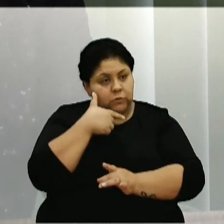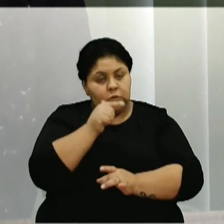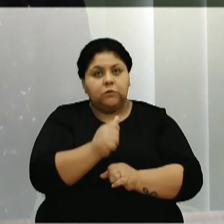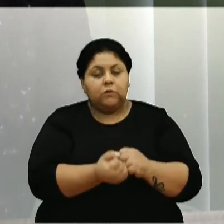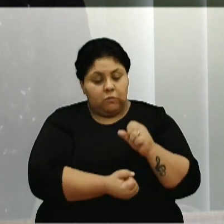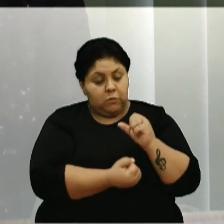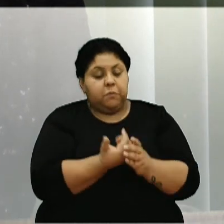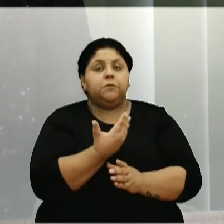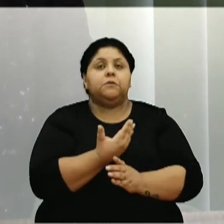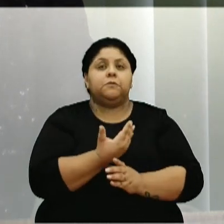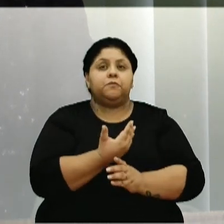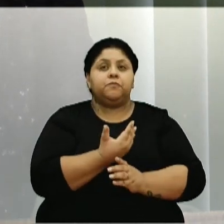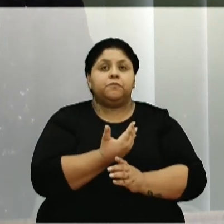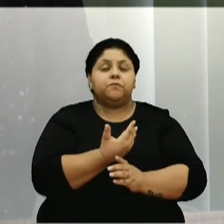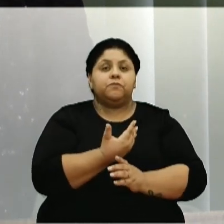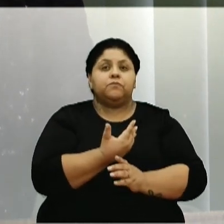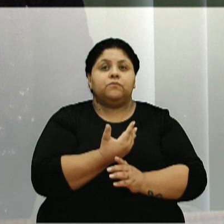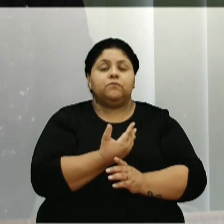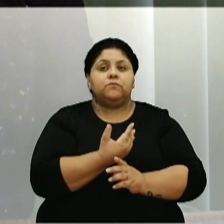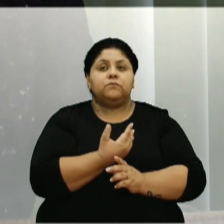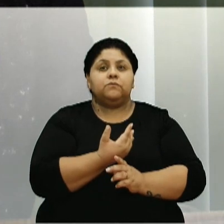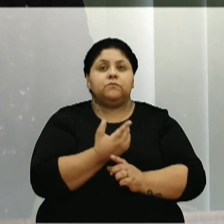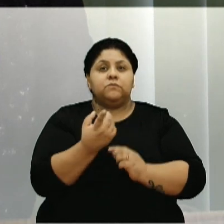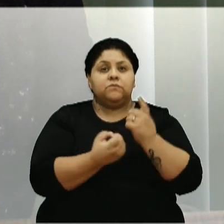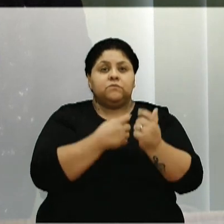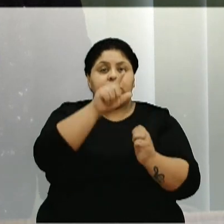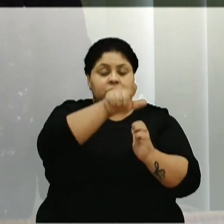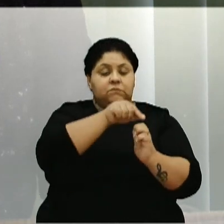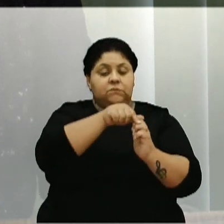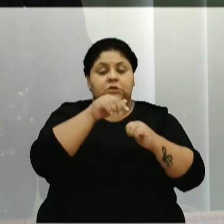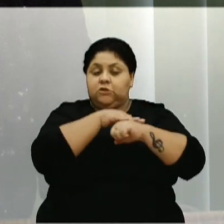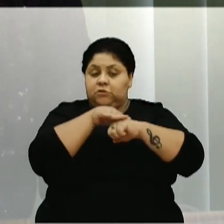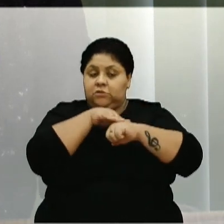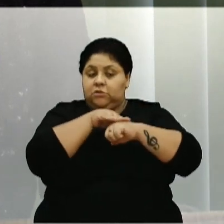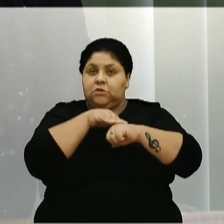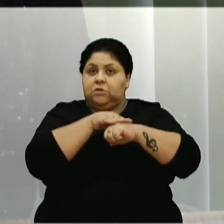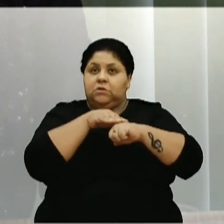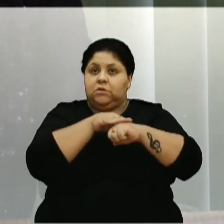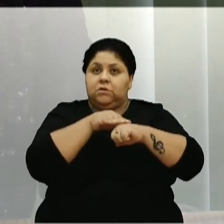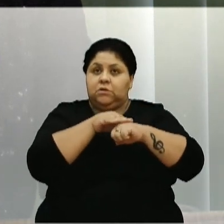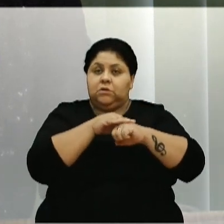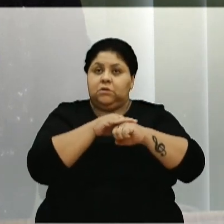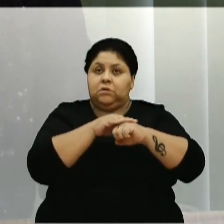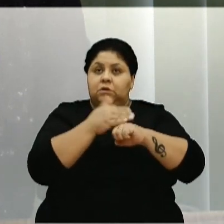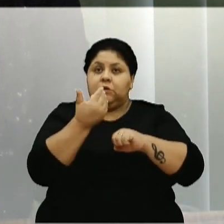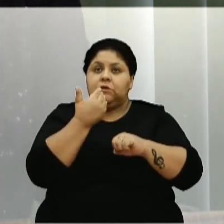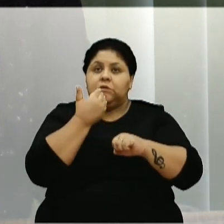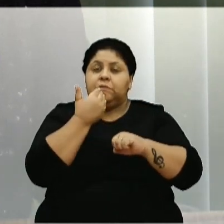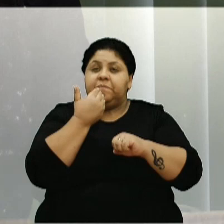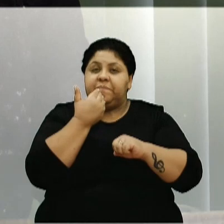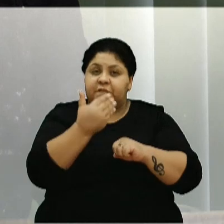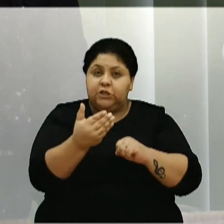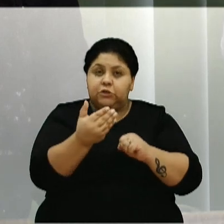produzir. Já algumas empresas que eu conversei já estão com a carteira de pedido lotada até o fim do